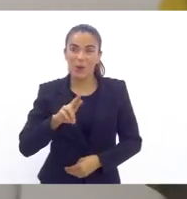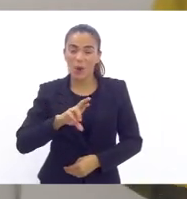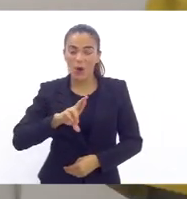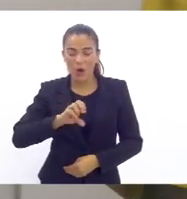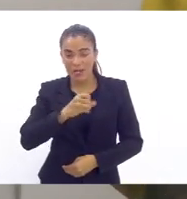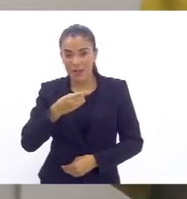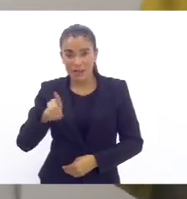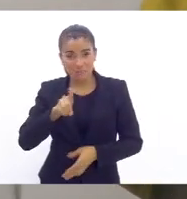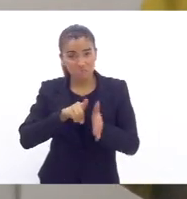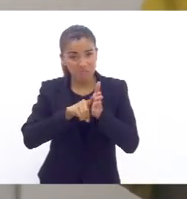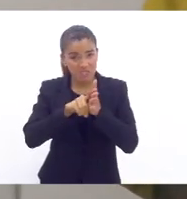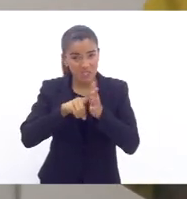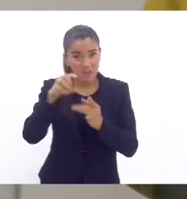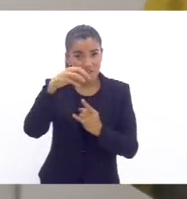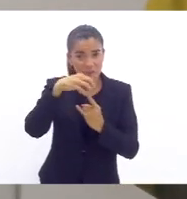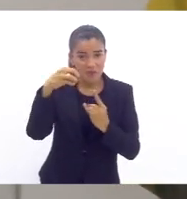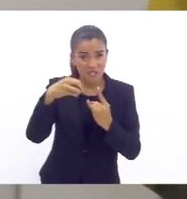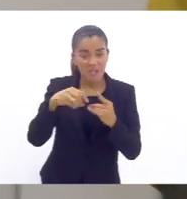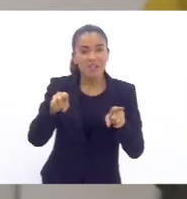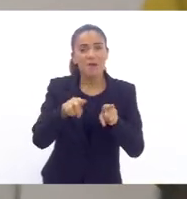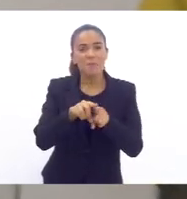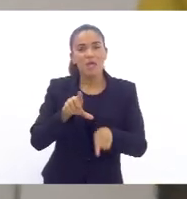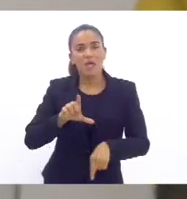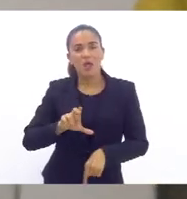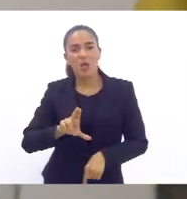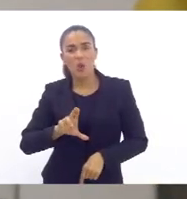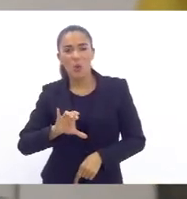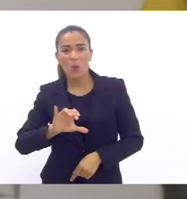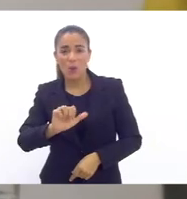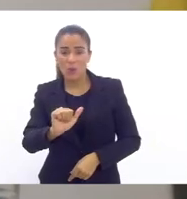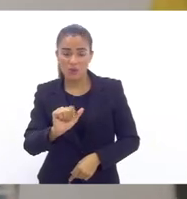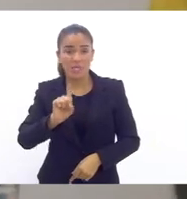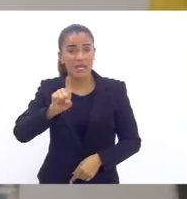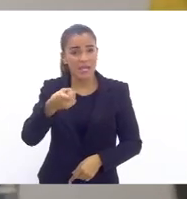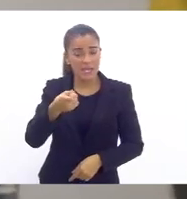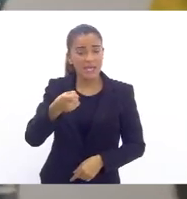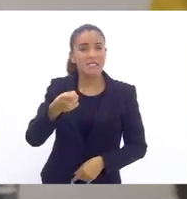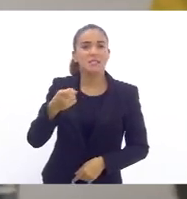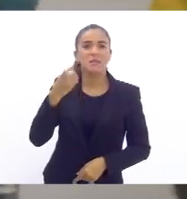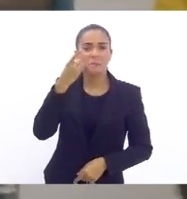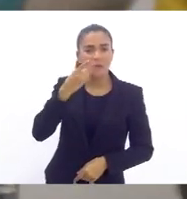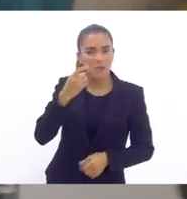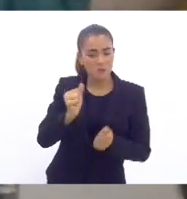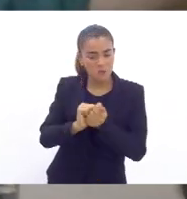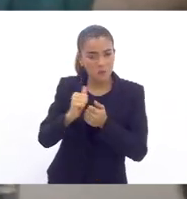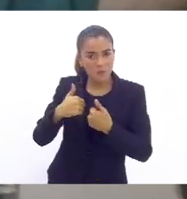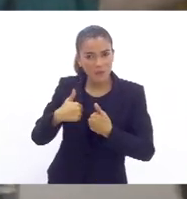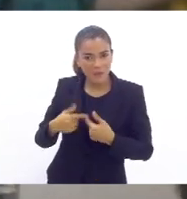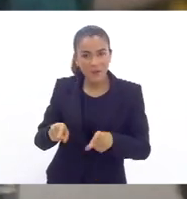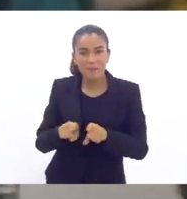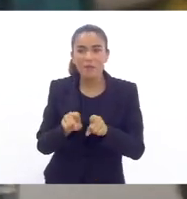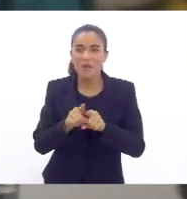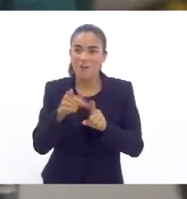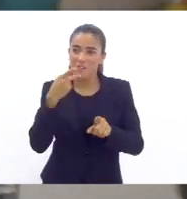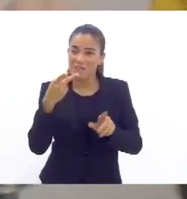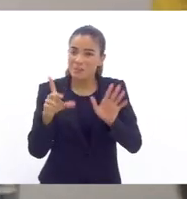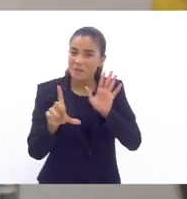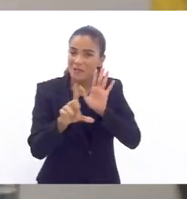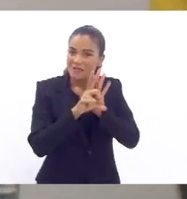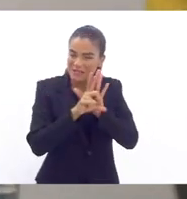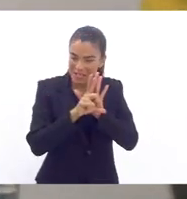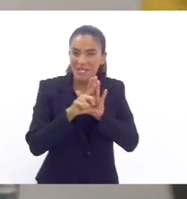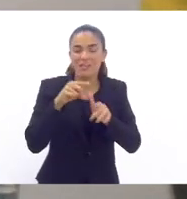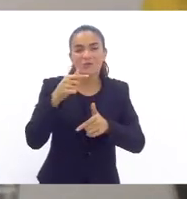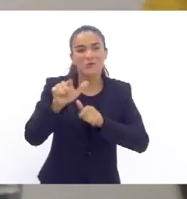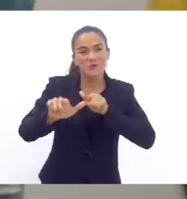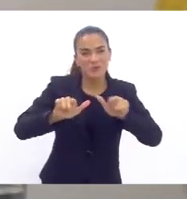fiocruza Lúcia Souto que foi deputada comigo muitos anos tem leite comigo eu falei das leis de saúde do trabalhador que é